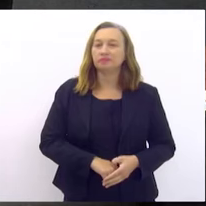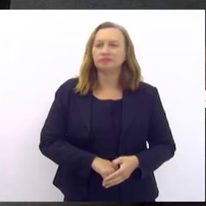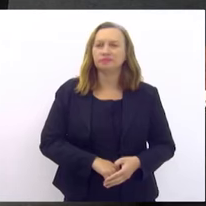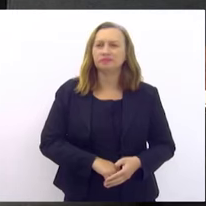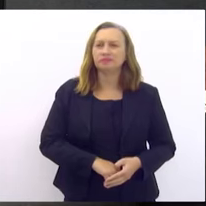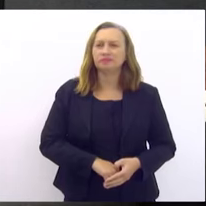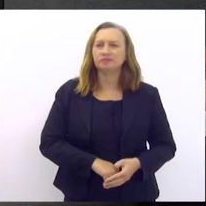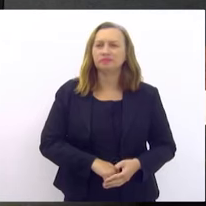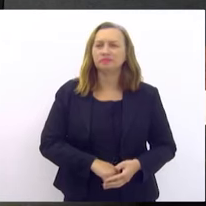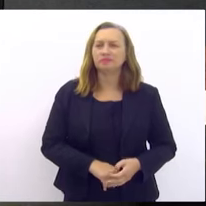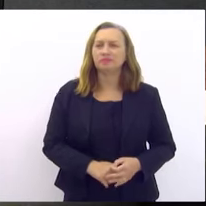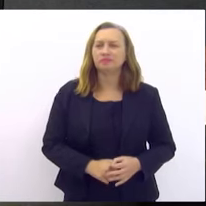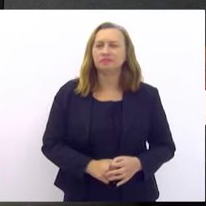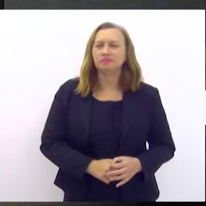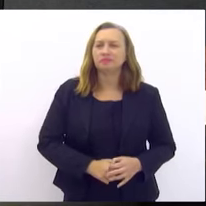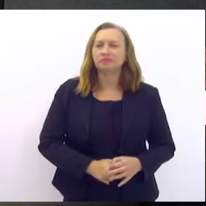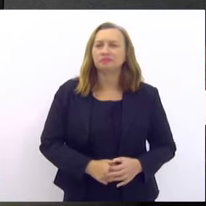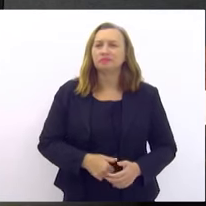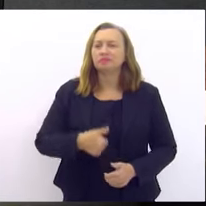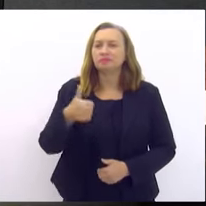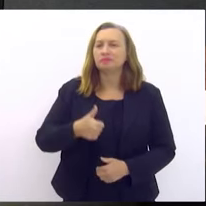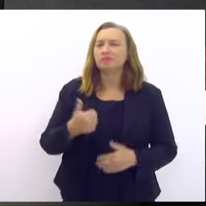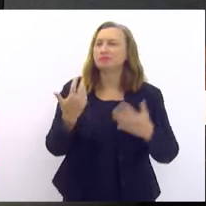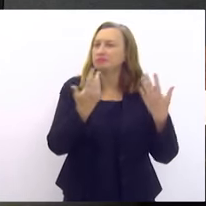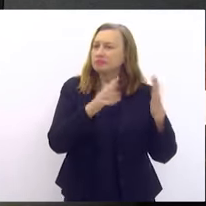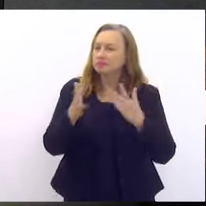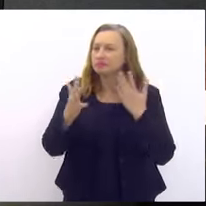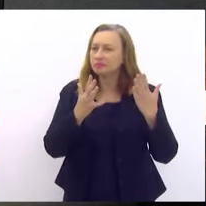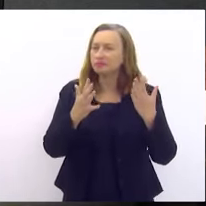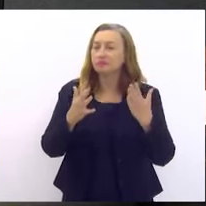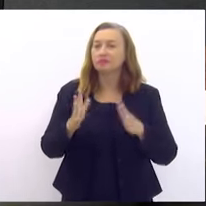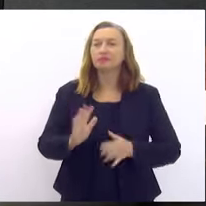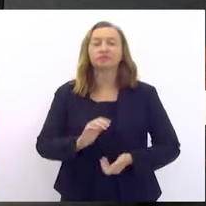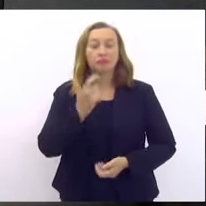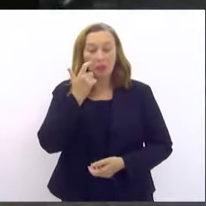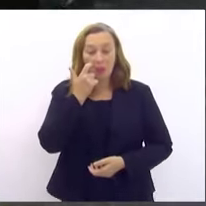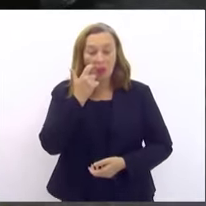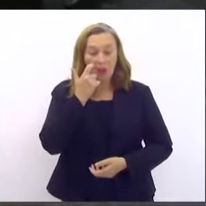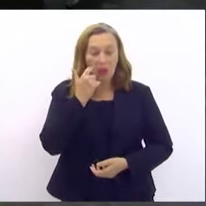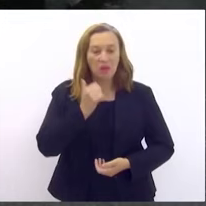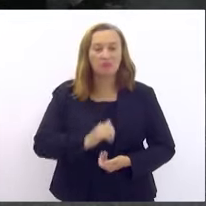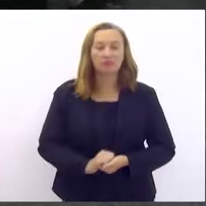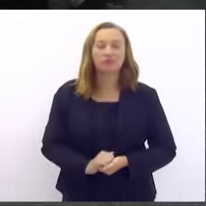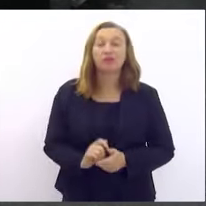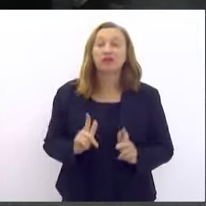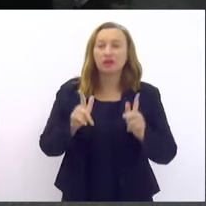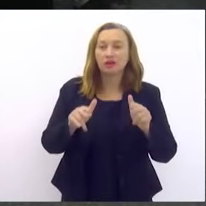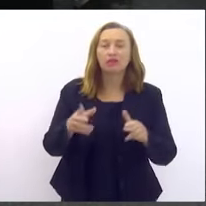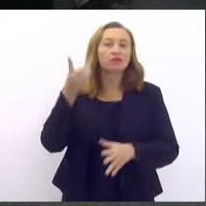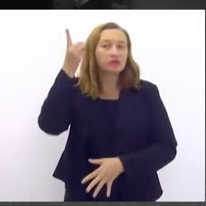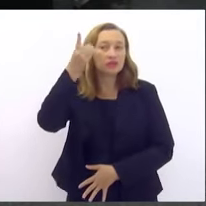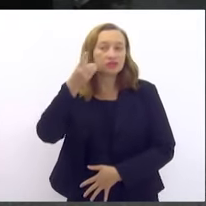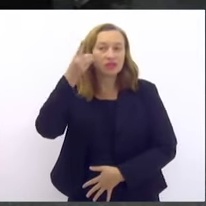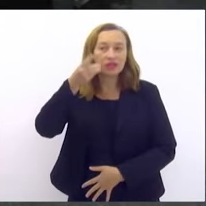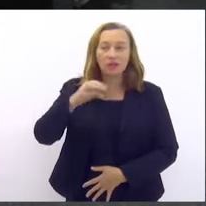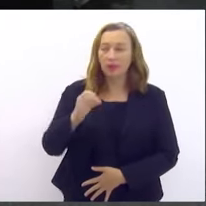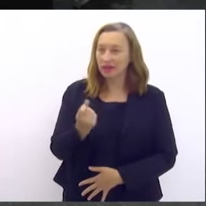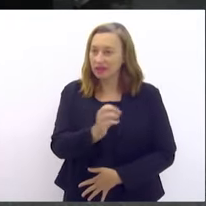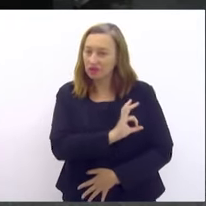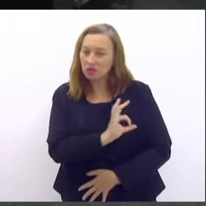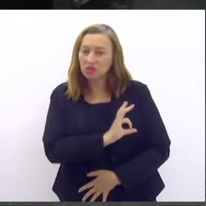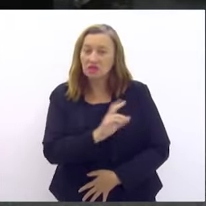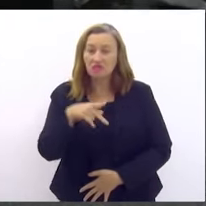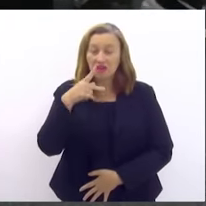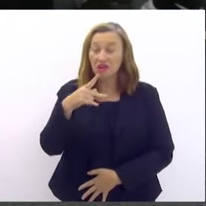microfone primeiro quero gostaria de saudá-la presidenta igual como a deputada Marta Rocha dizer vossa